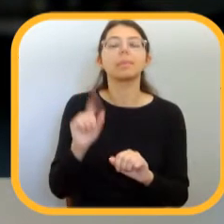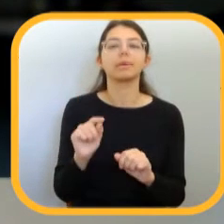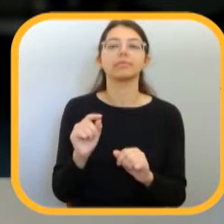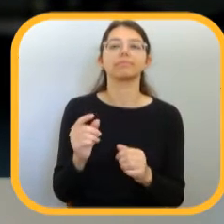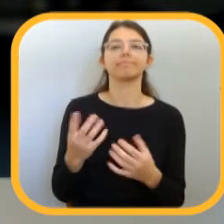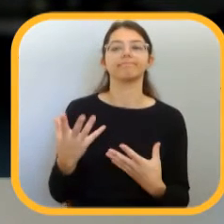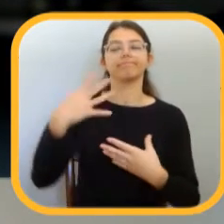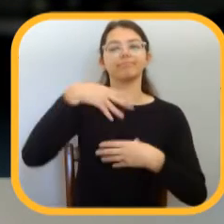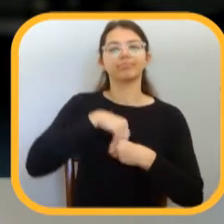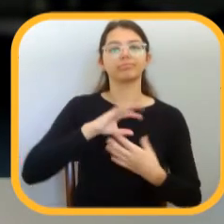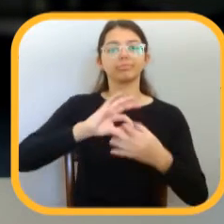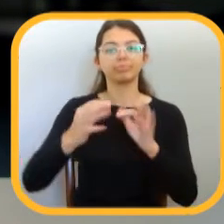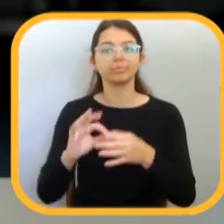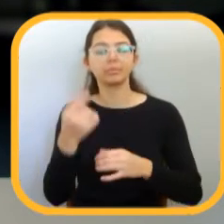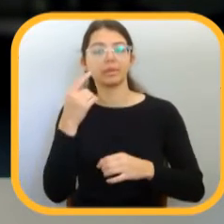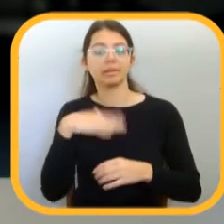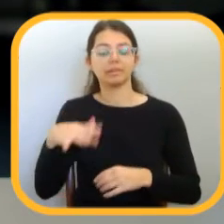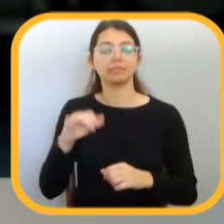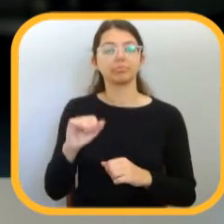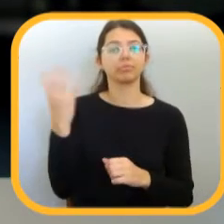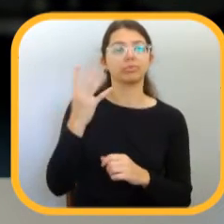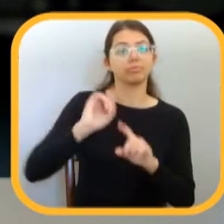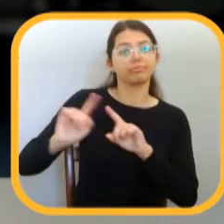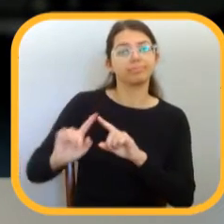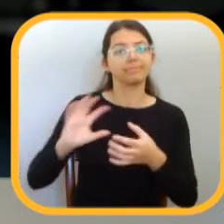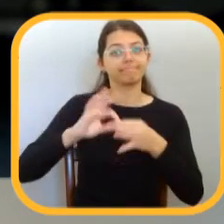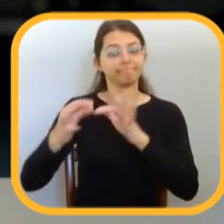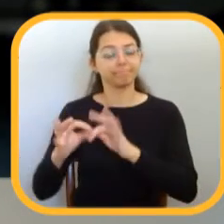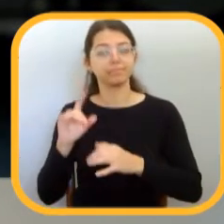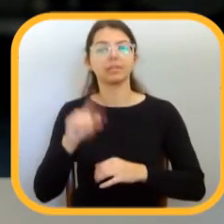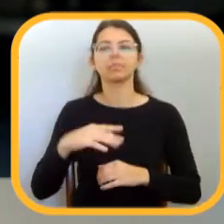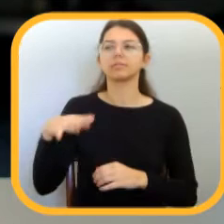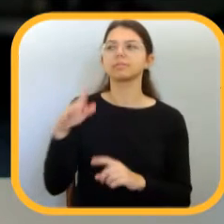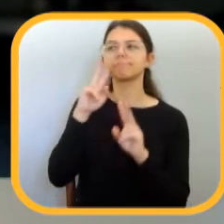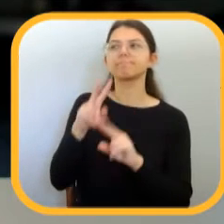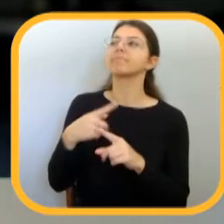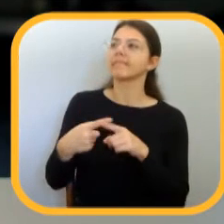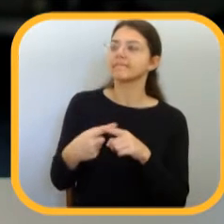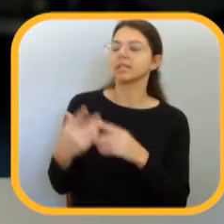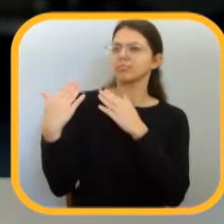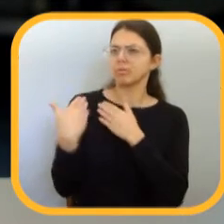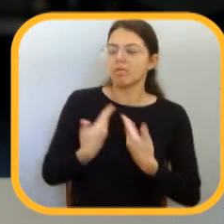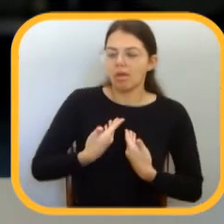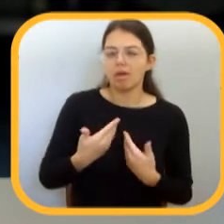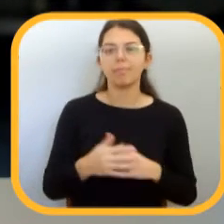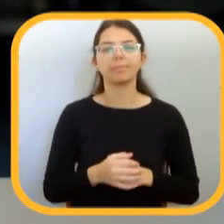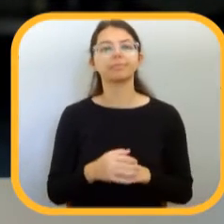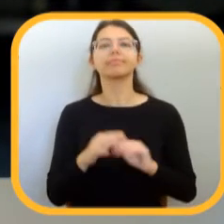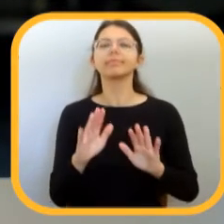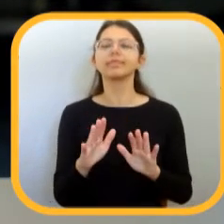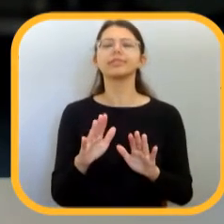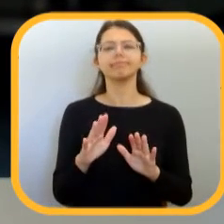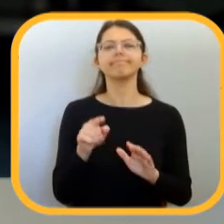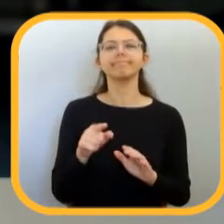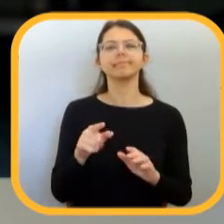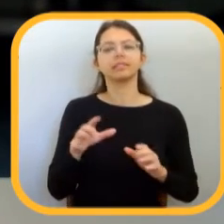relacionar e integrar os conhecimentos da ciência com outros saberes e culturas e encarar a ciência com curiosidade e sentido de responsabilidade.